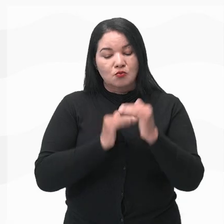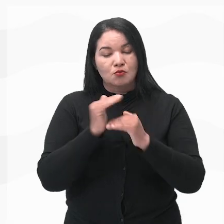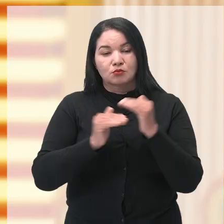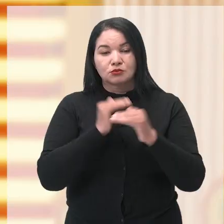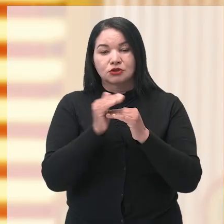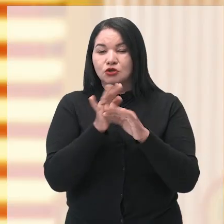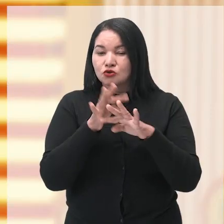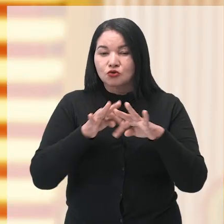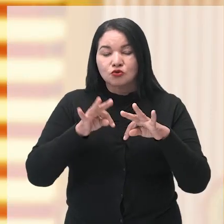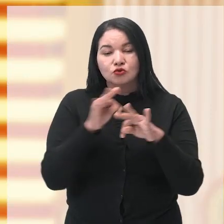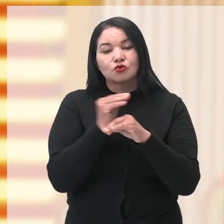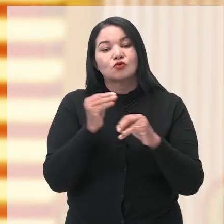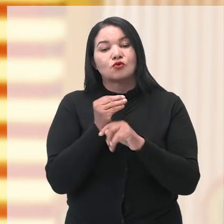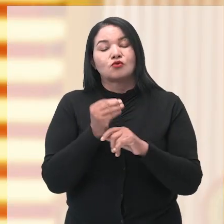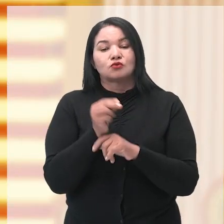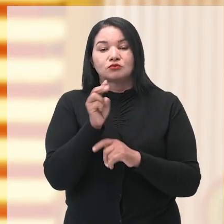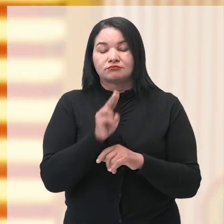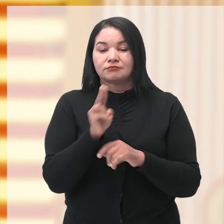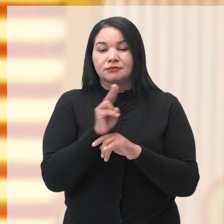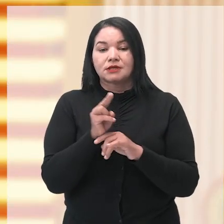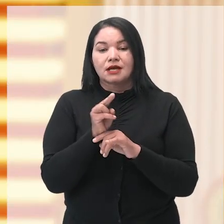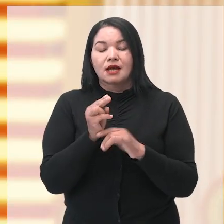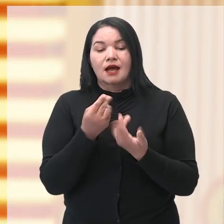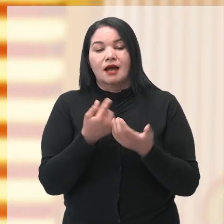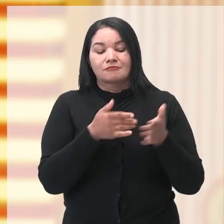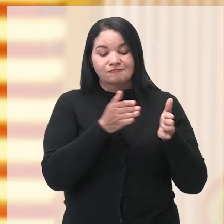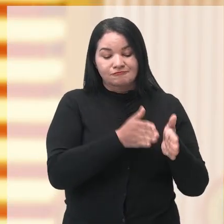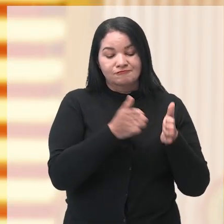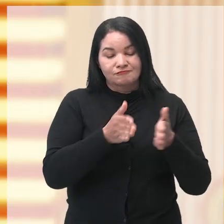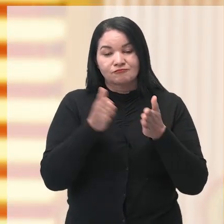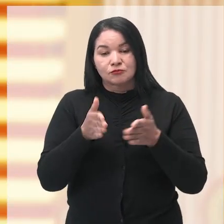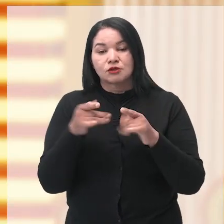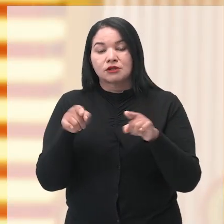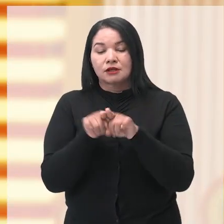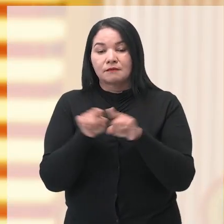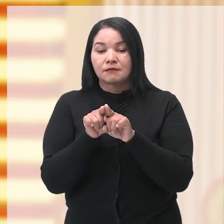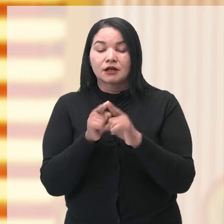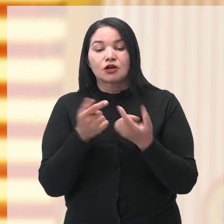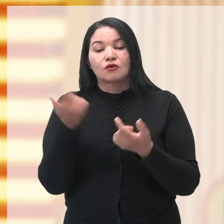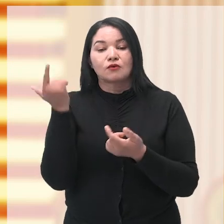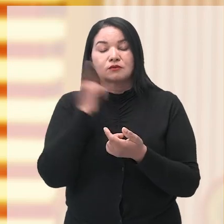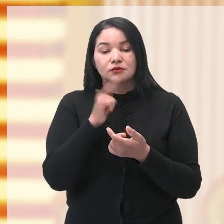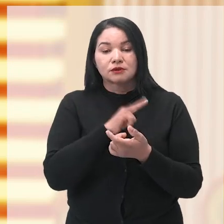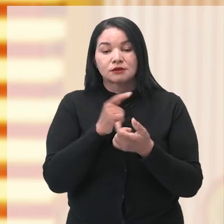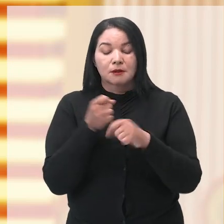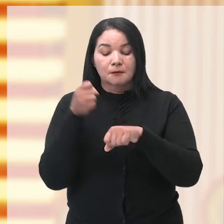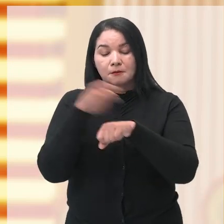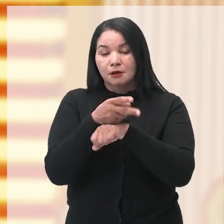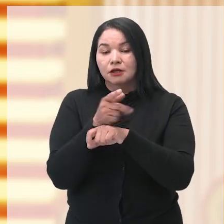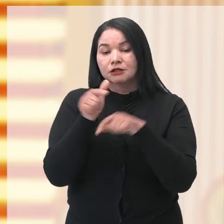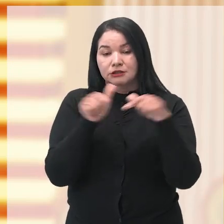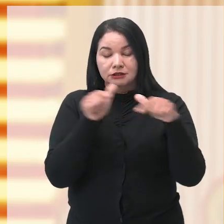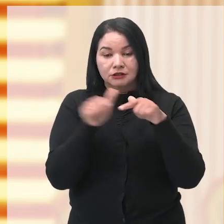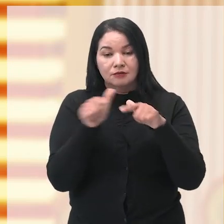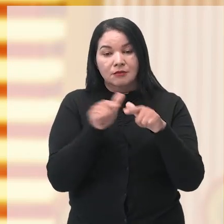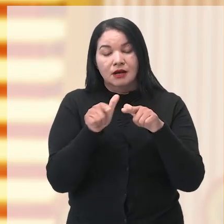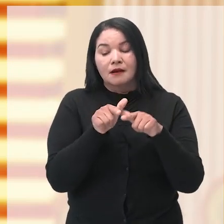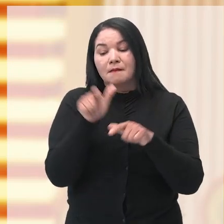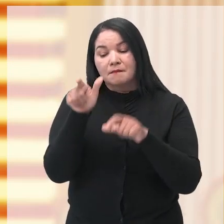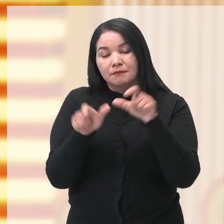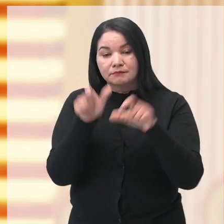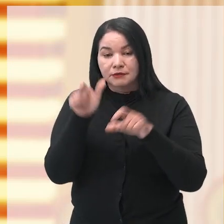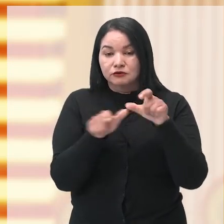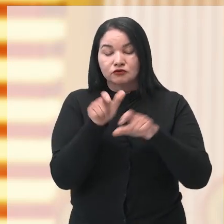os resíduos gera uma cadeia de empregos, né, de pessoas que irão tirar o